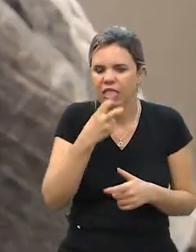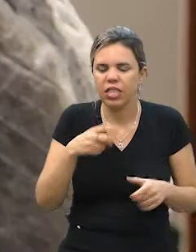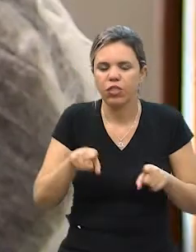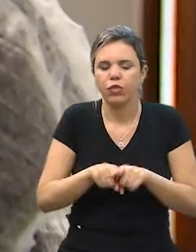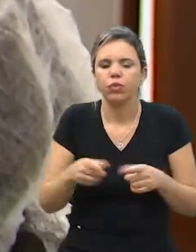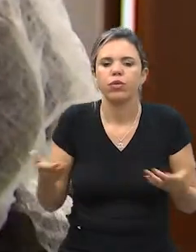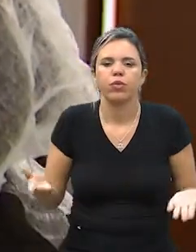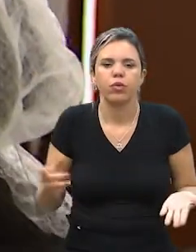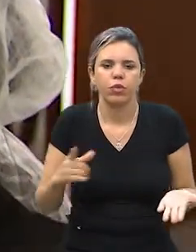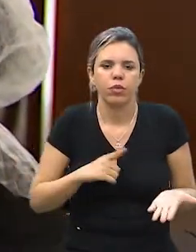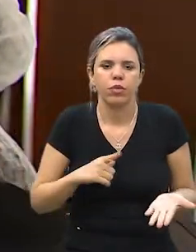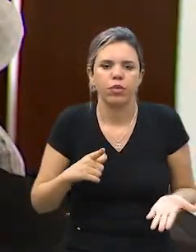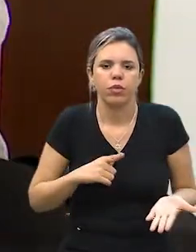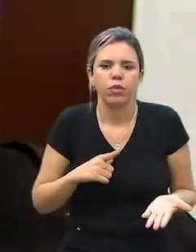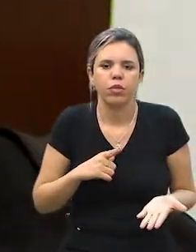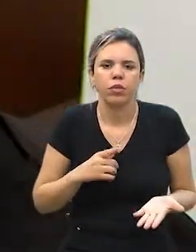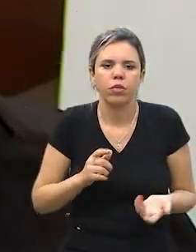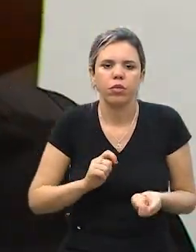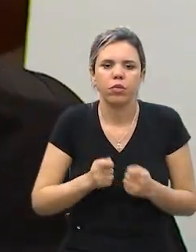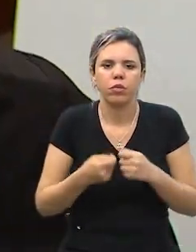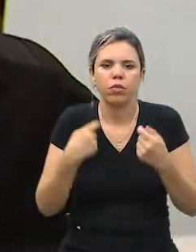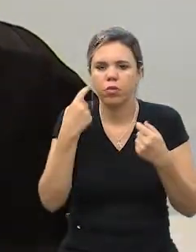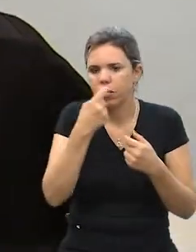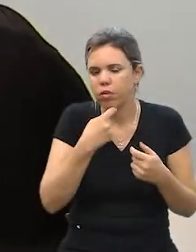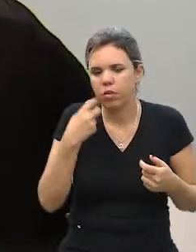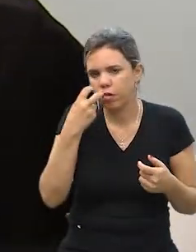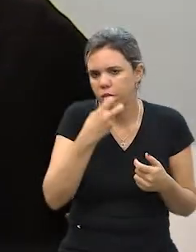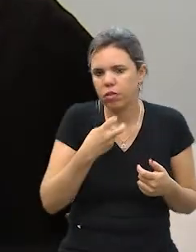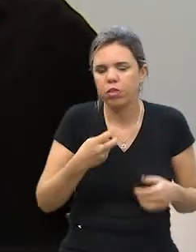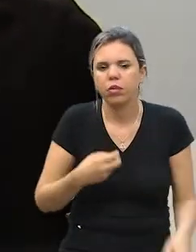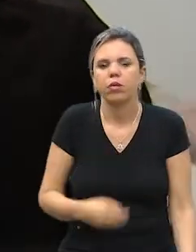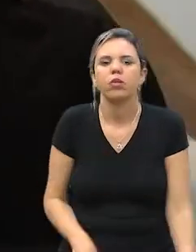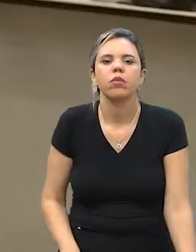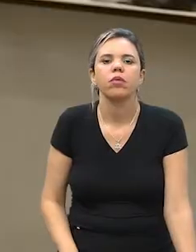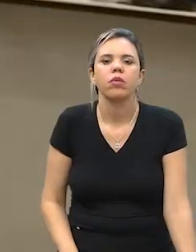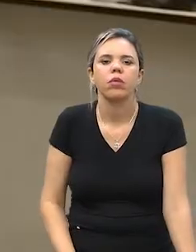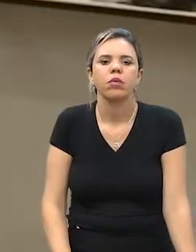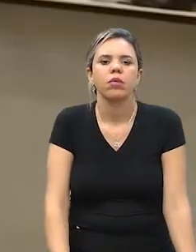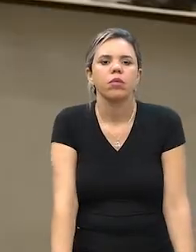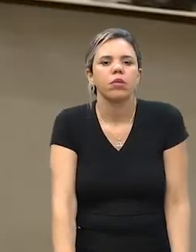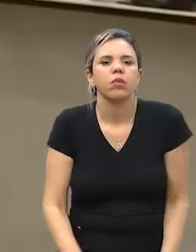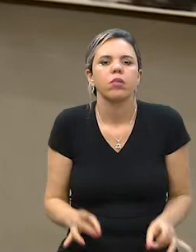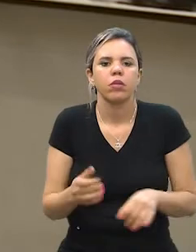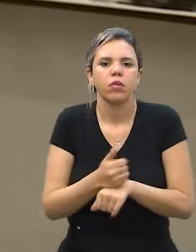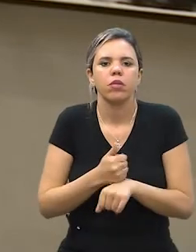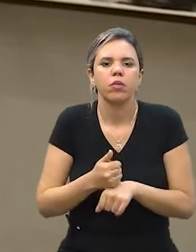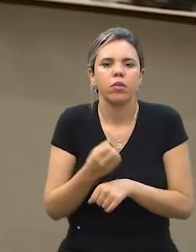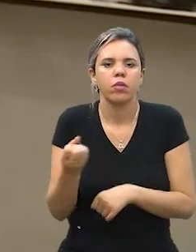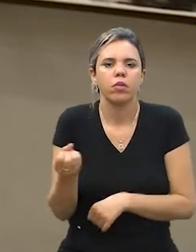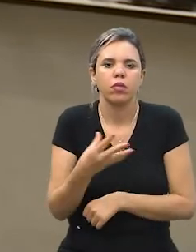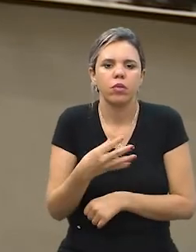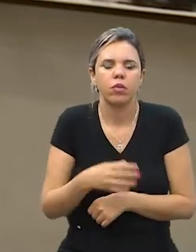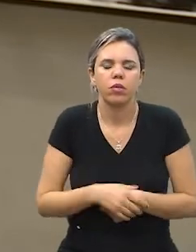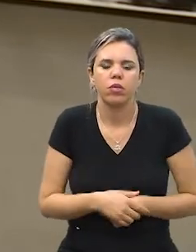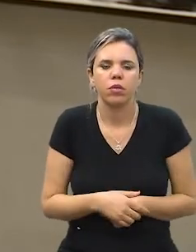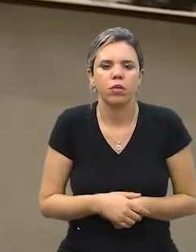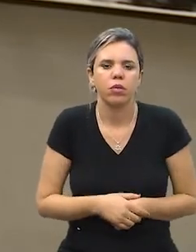odontologia hoje para harmonização orofacial, então é uma especialidade muito nova,